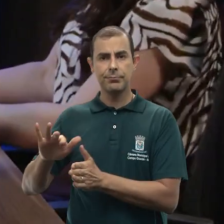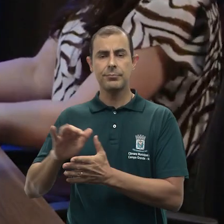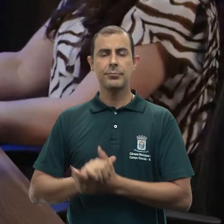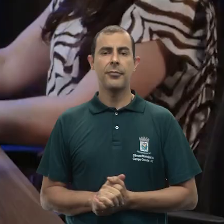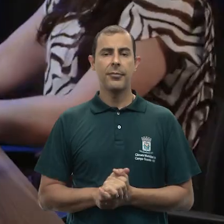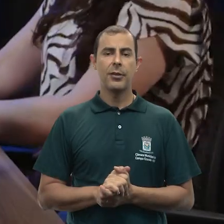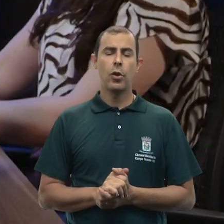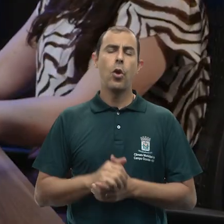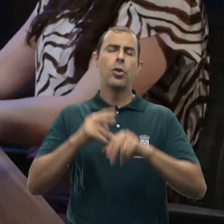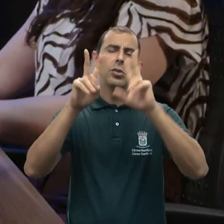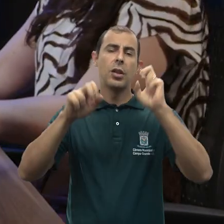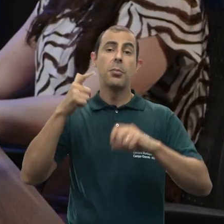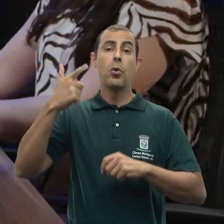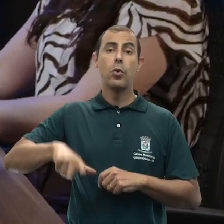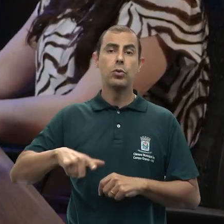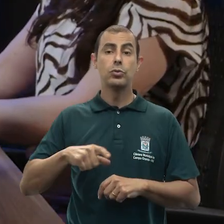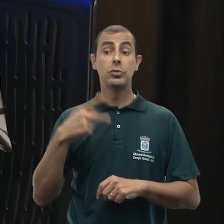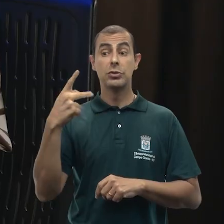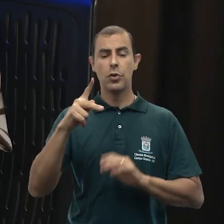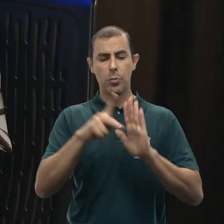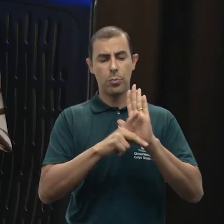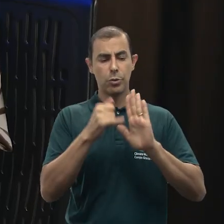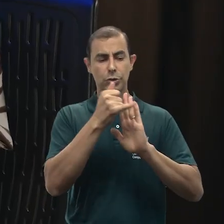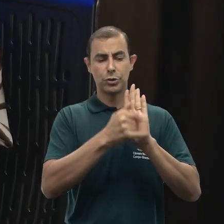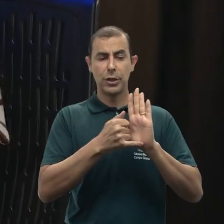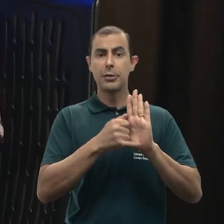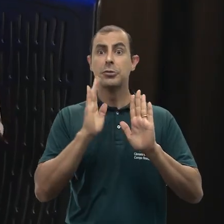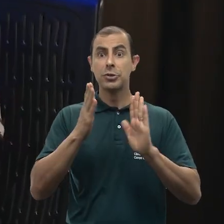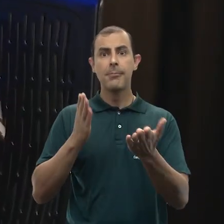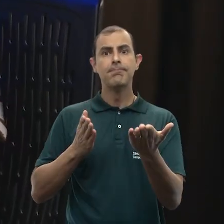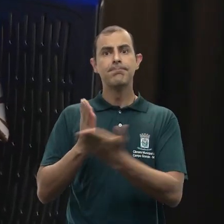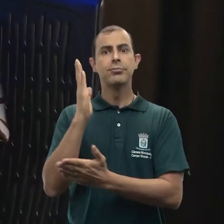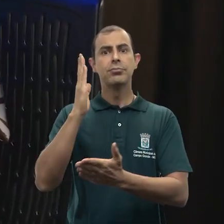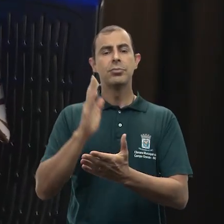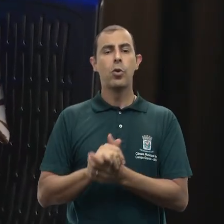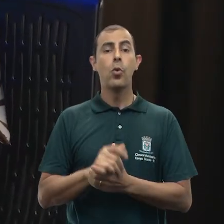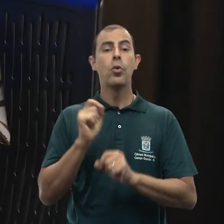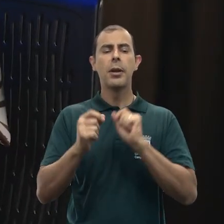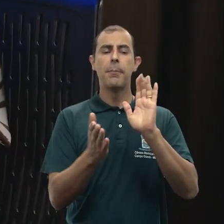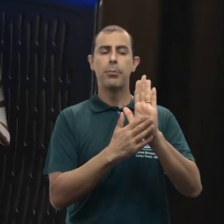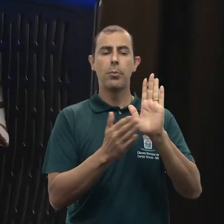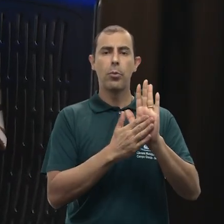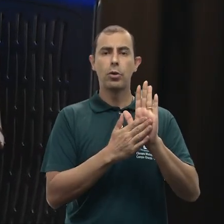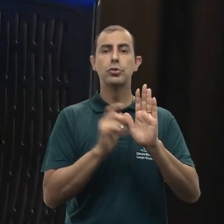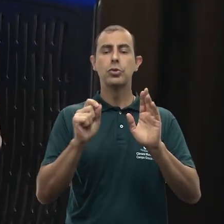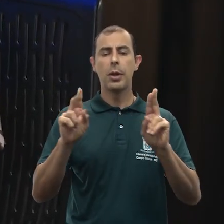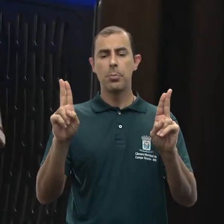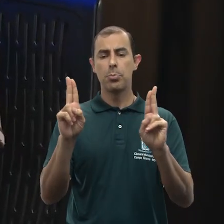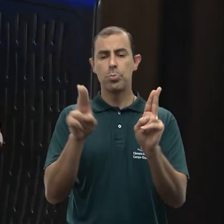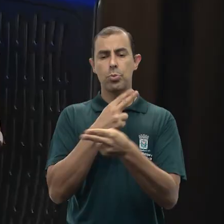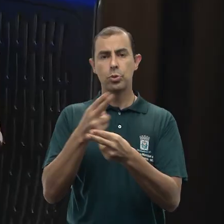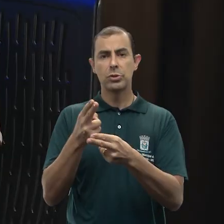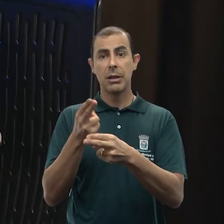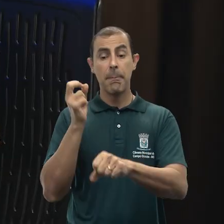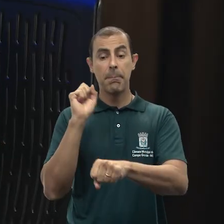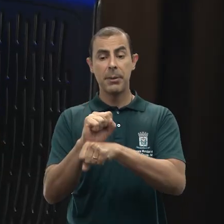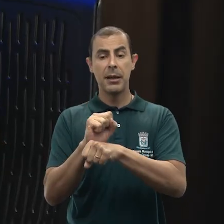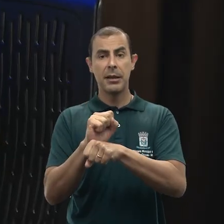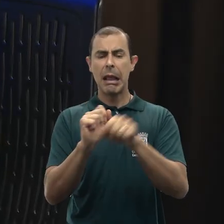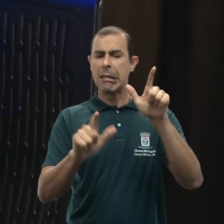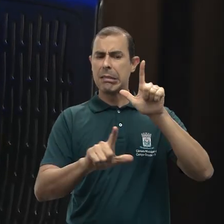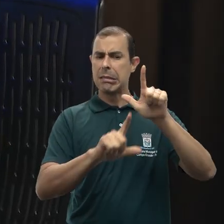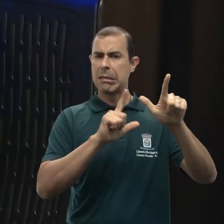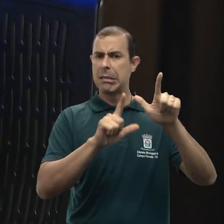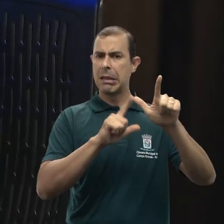outra pauta sua, teve um projeto seu, na verdade já foi sancionado, que é uma proposta que proíbe a execução musical